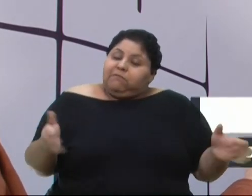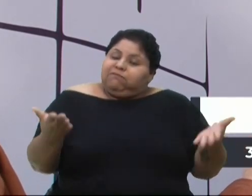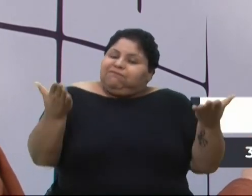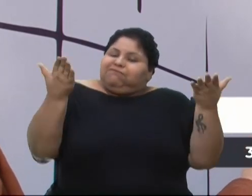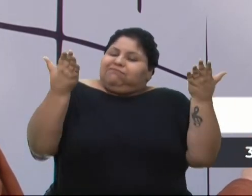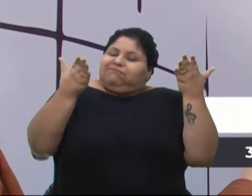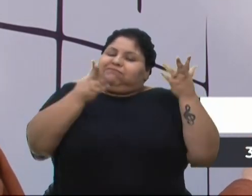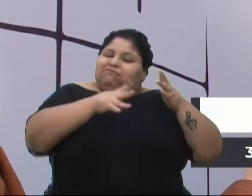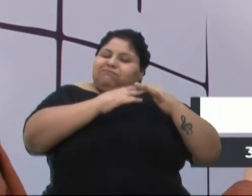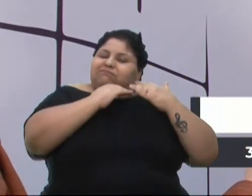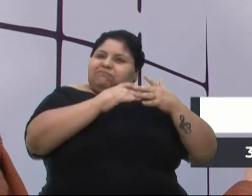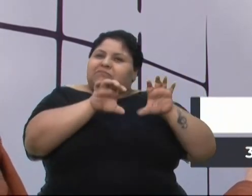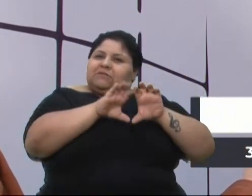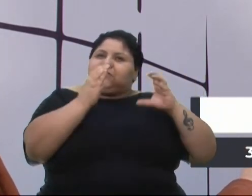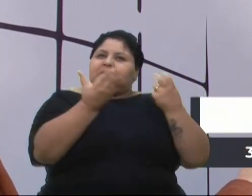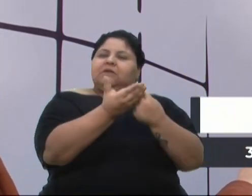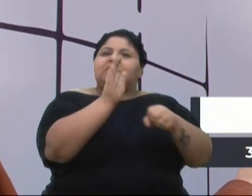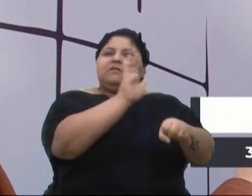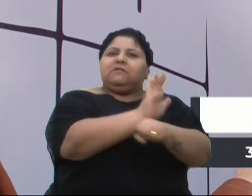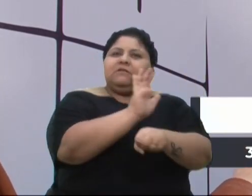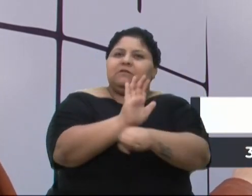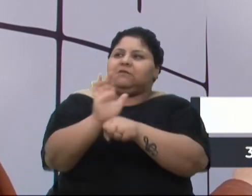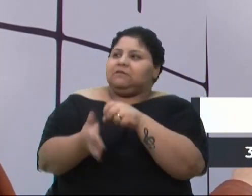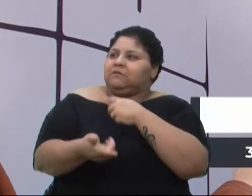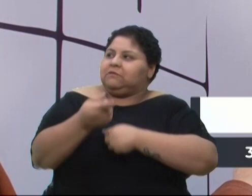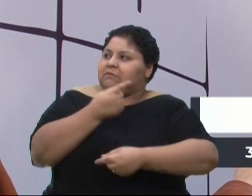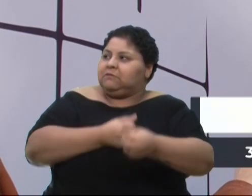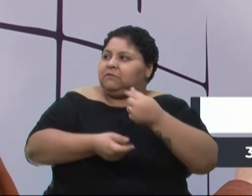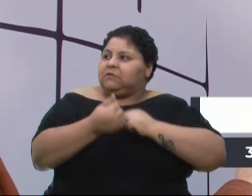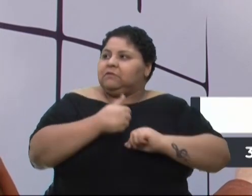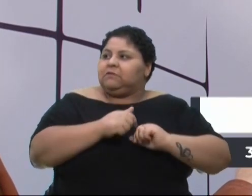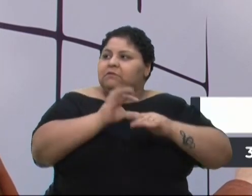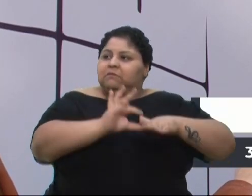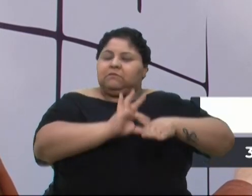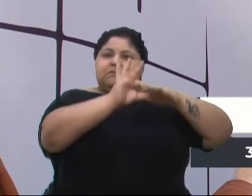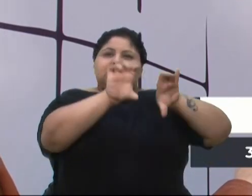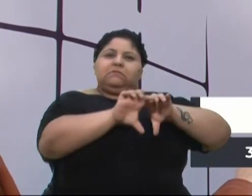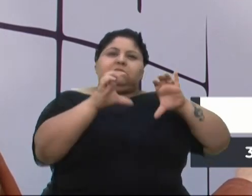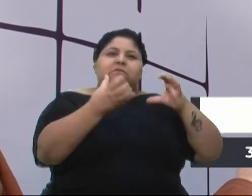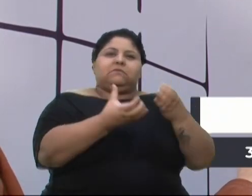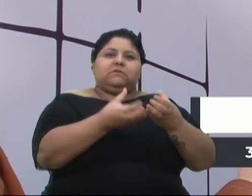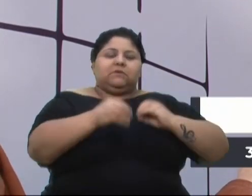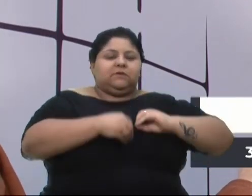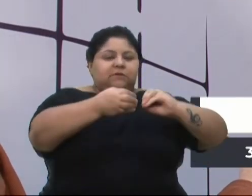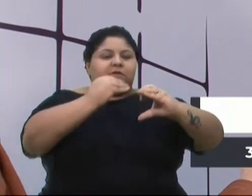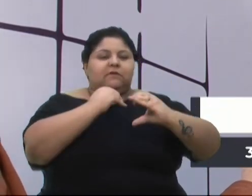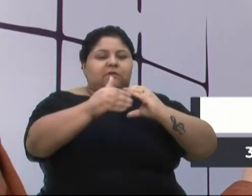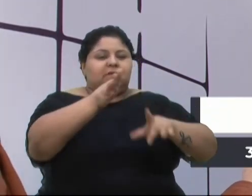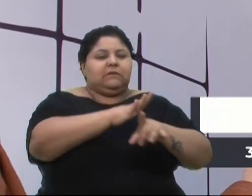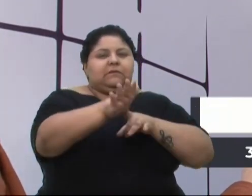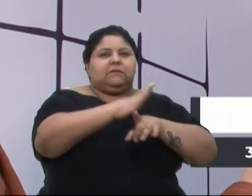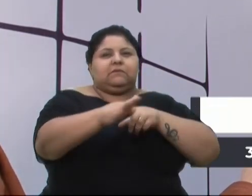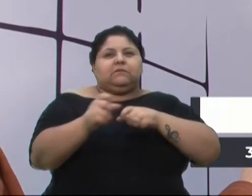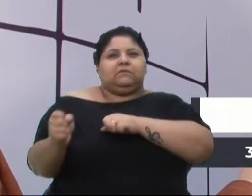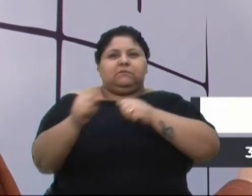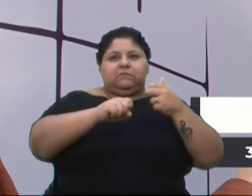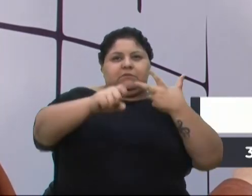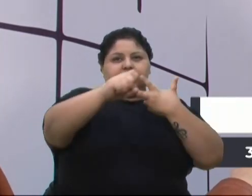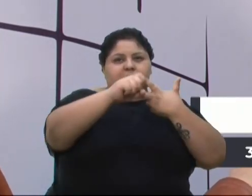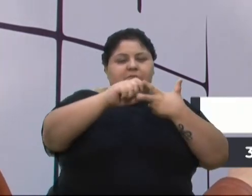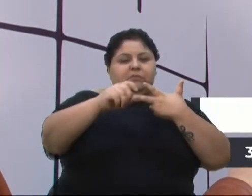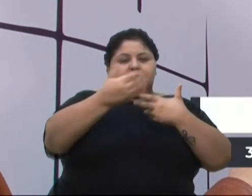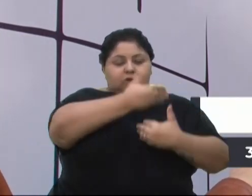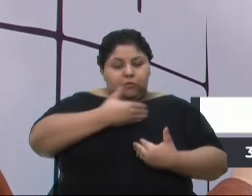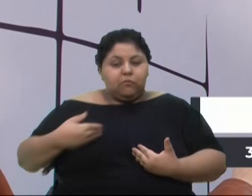movimento comunitário, que ajuda a administração pública, né? Os líderes comunitários levam as demandas ao poder público, aqui a Câmara de Vereadores